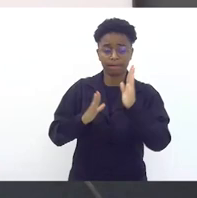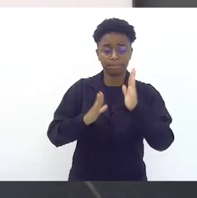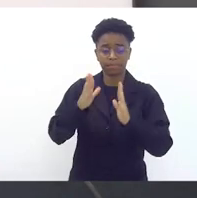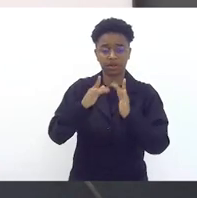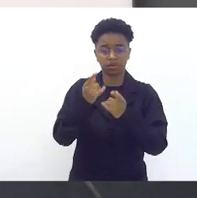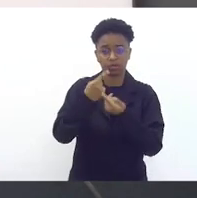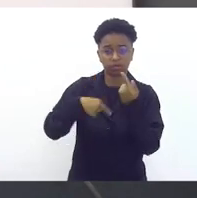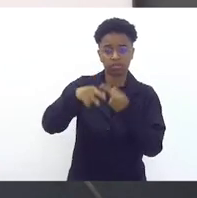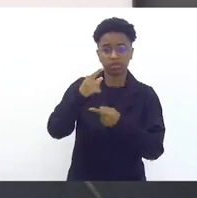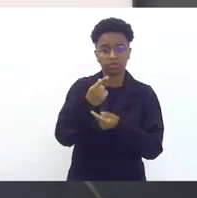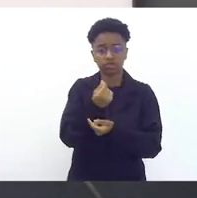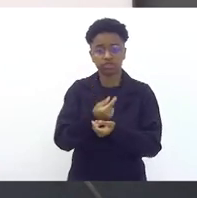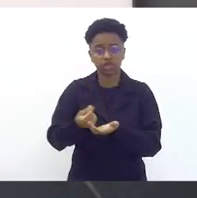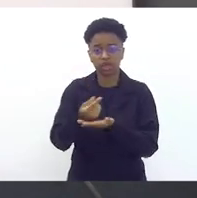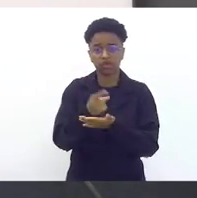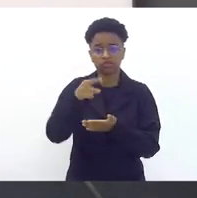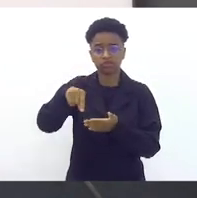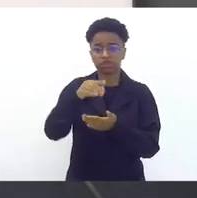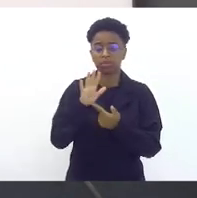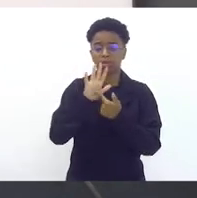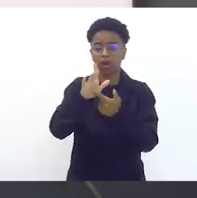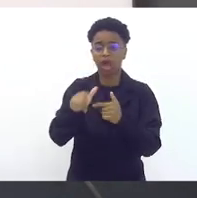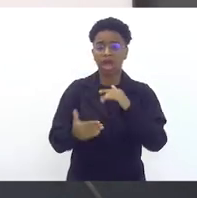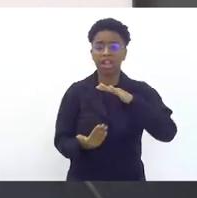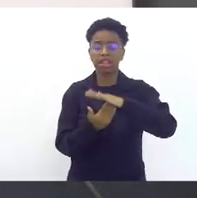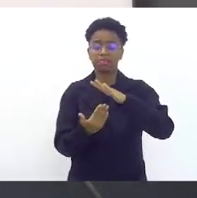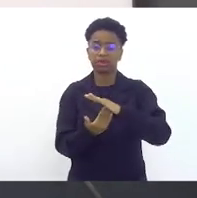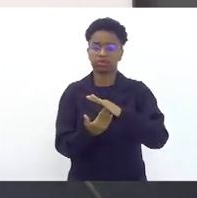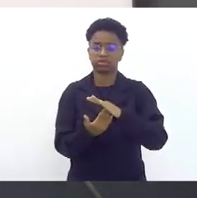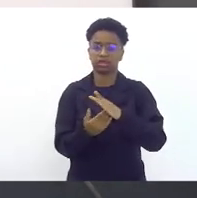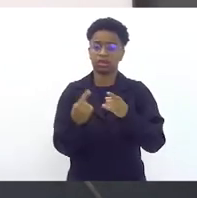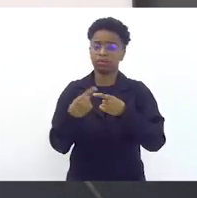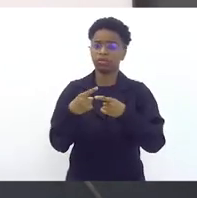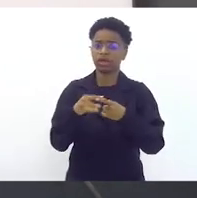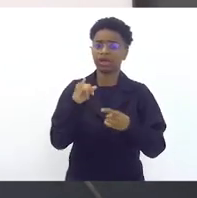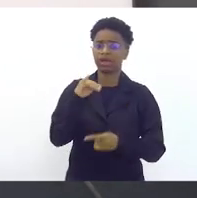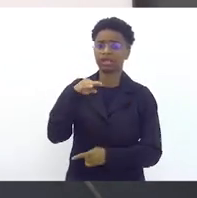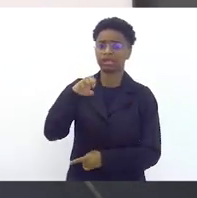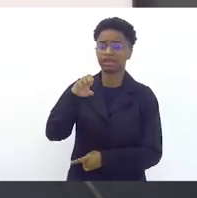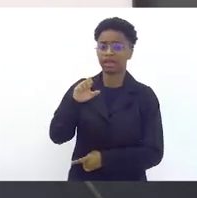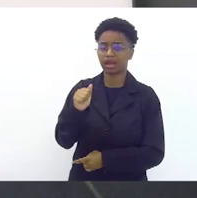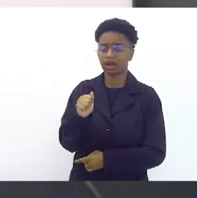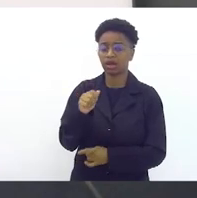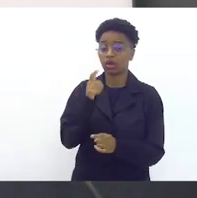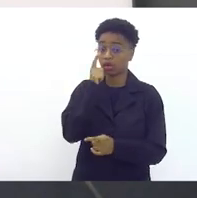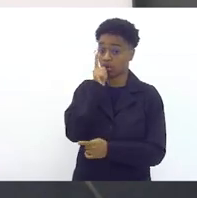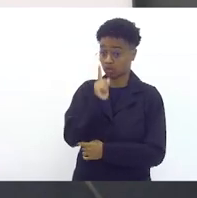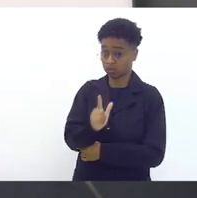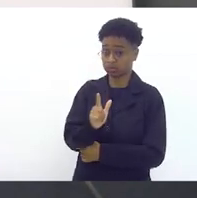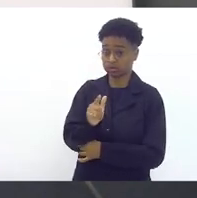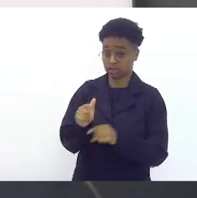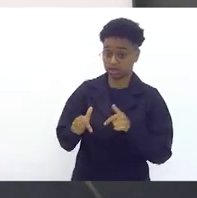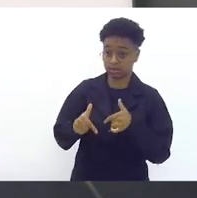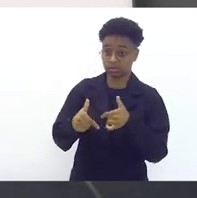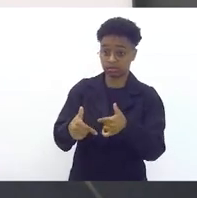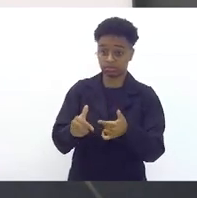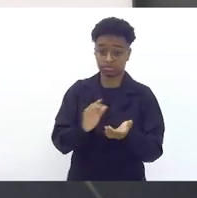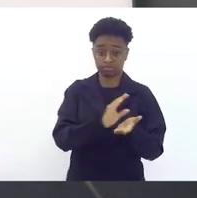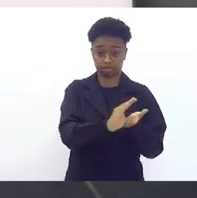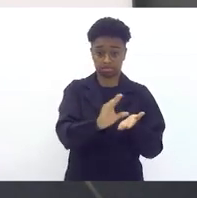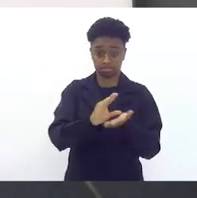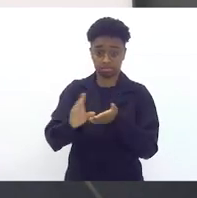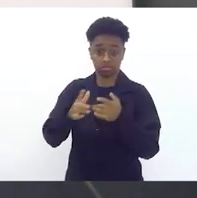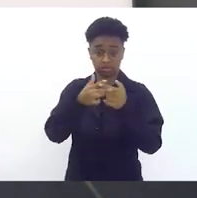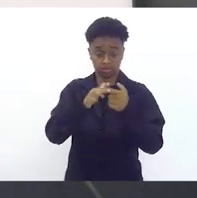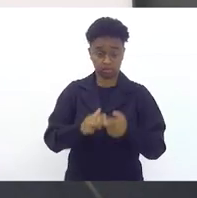obstáculo? Por que o INEA consegue, inclusive, ter medidas compensatórias para